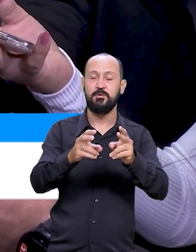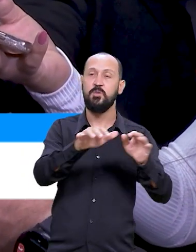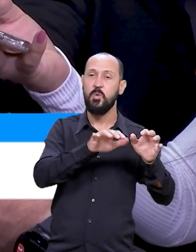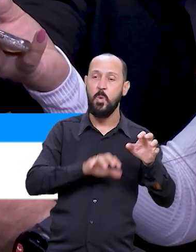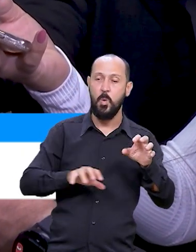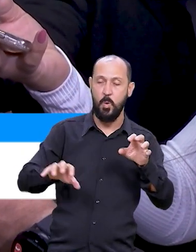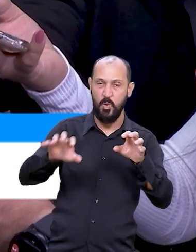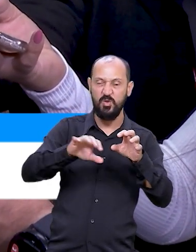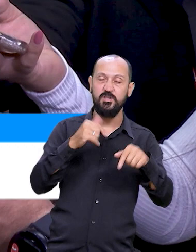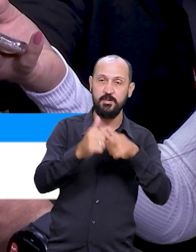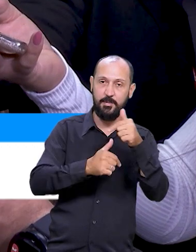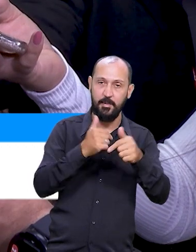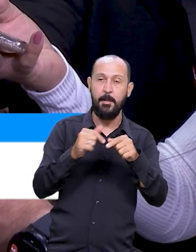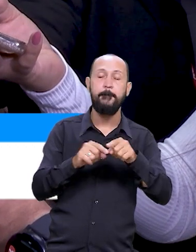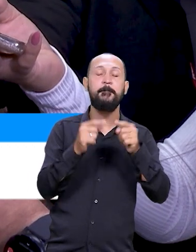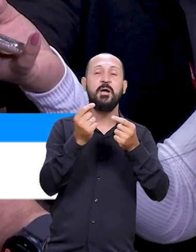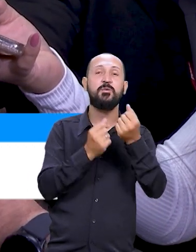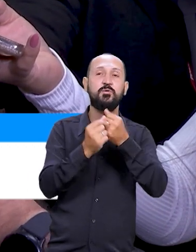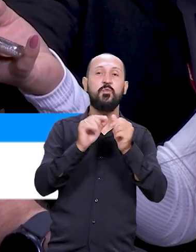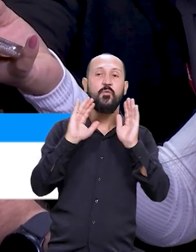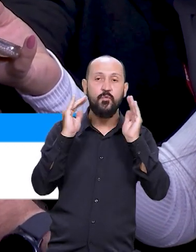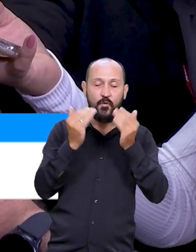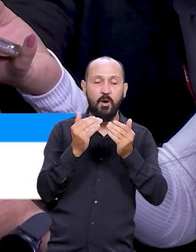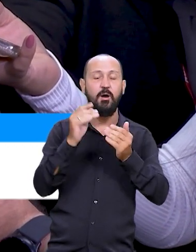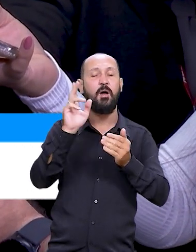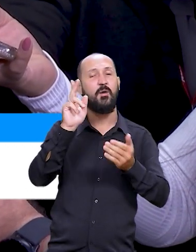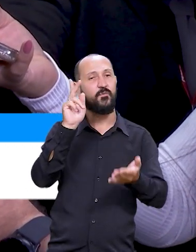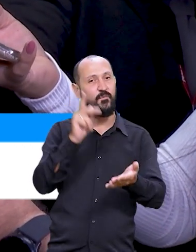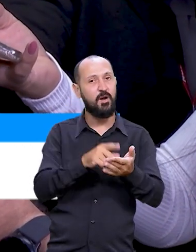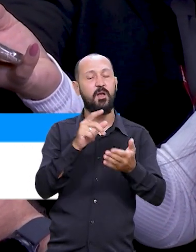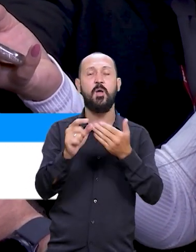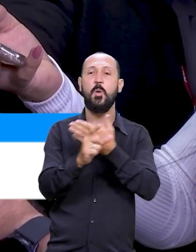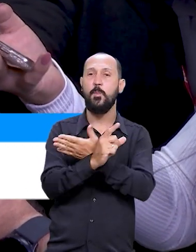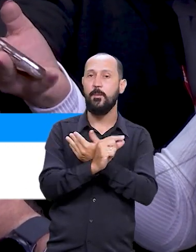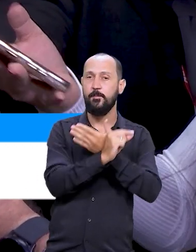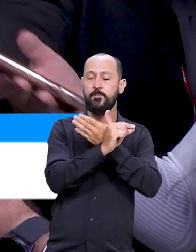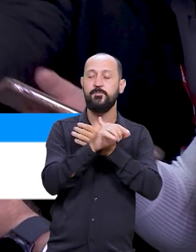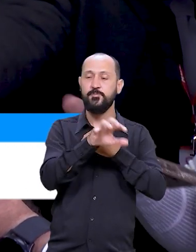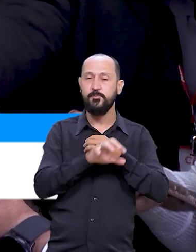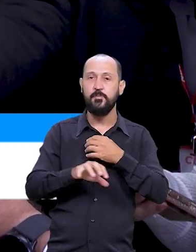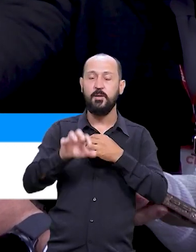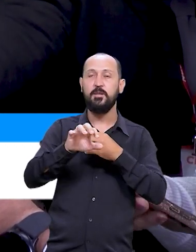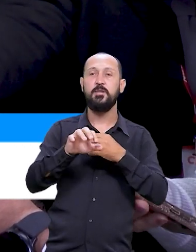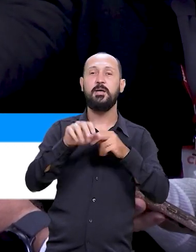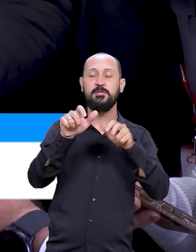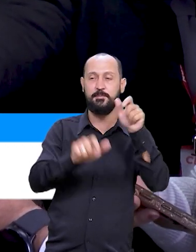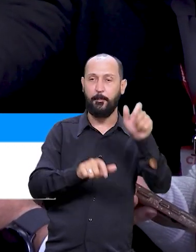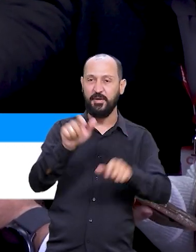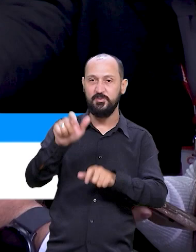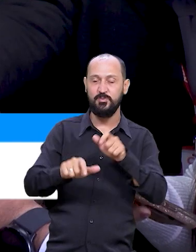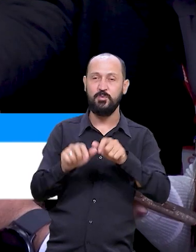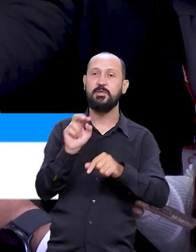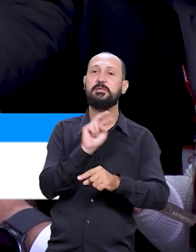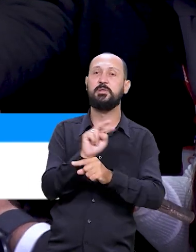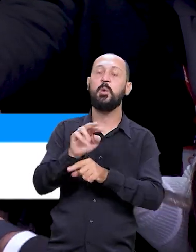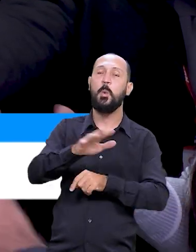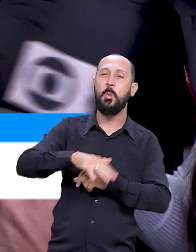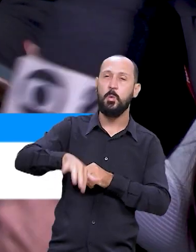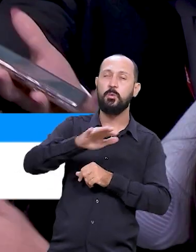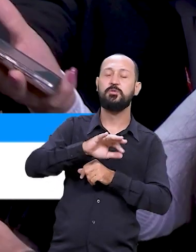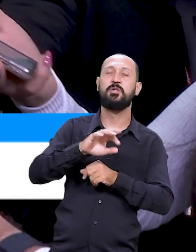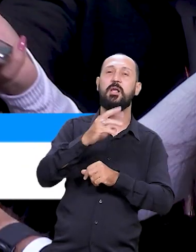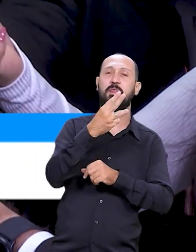para a permanência dessas atividades econômicas, mas o foco principal, com toda certeza, é o Pantanal, o bioma e os pantaneiros,